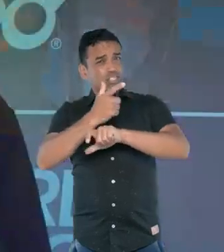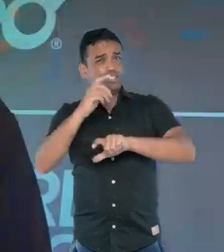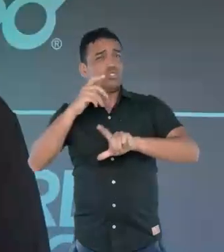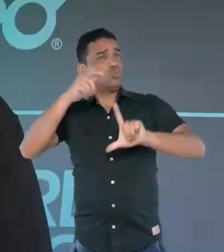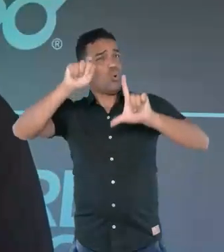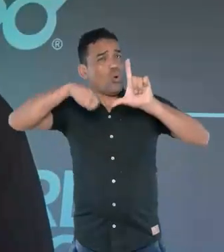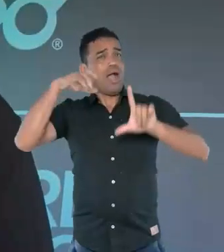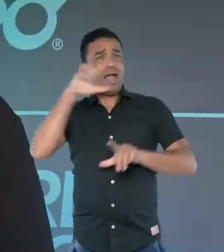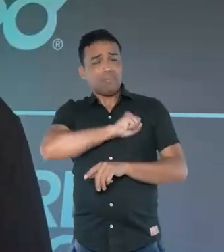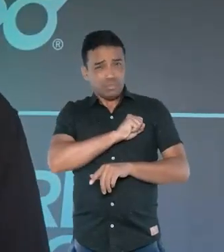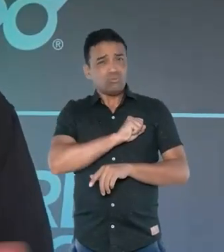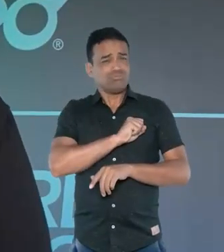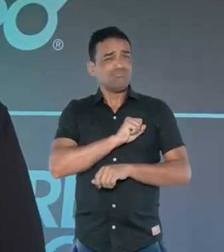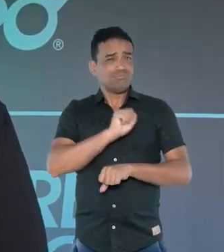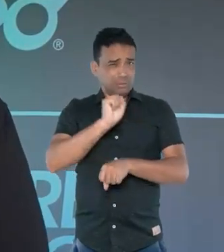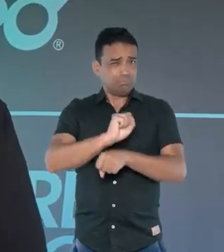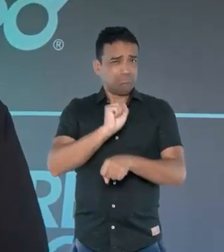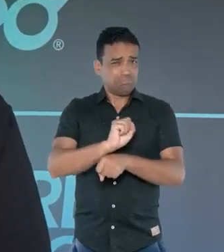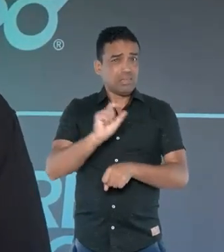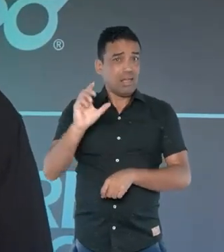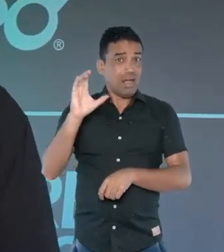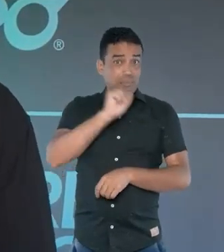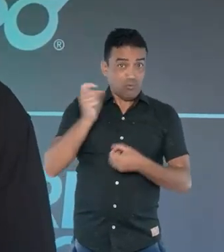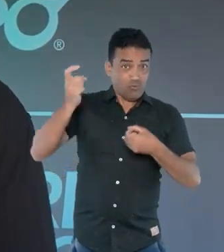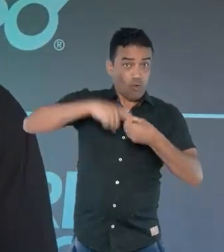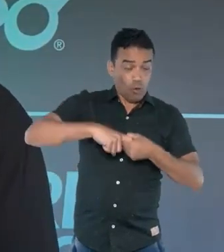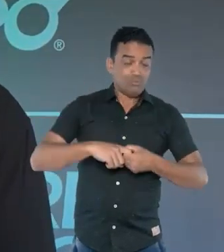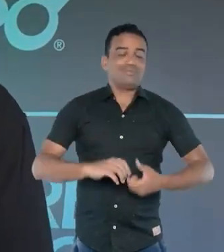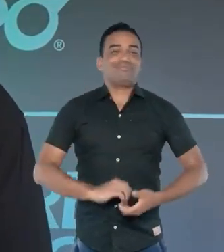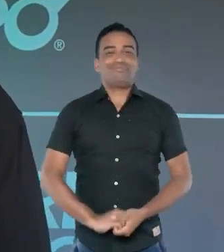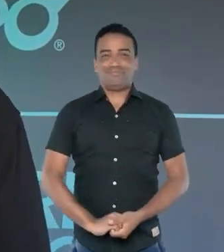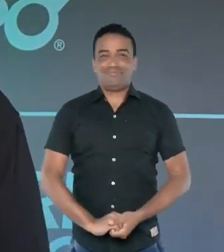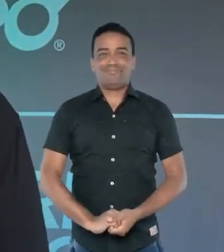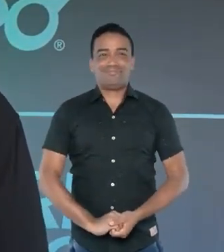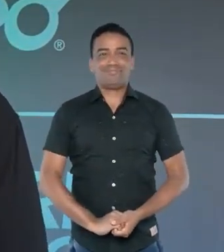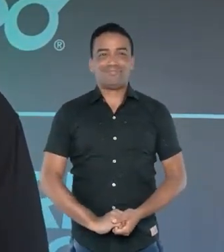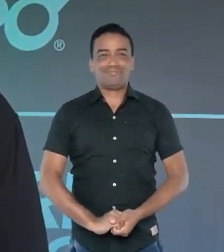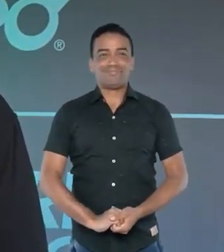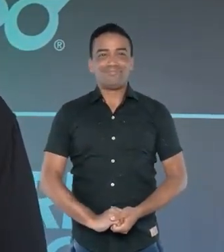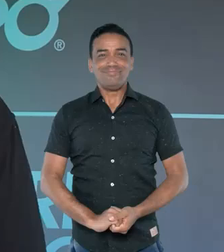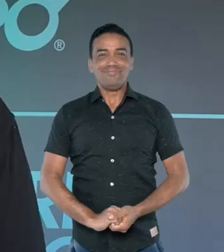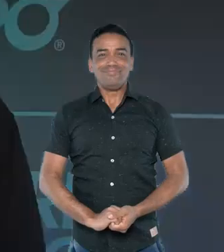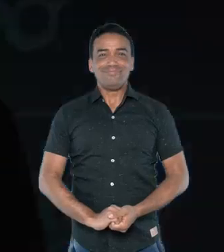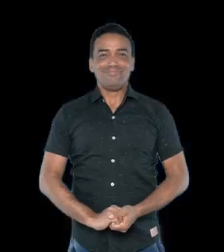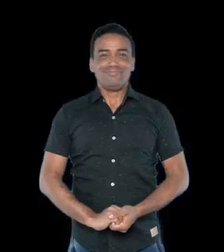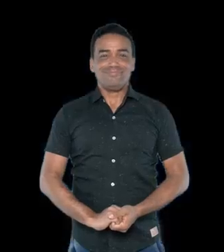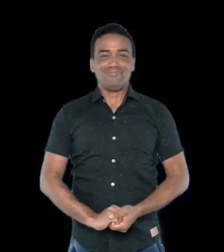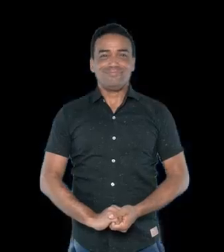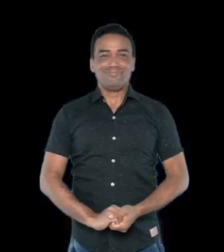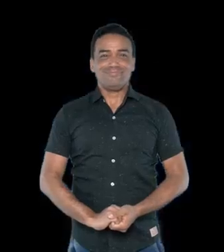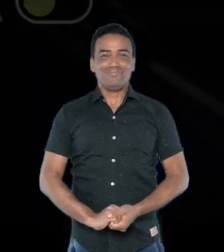do nosso patrocinador e logo na sequência a gente retoma a nossa conversa.